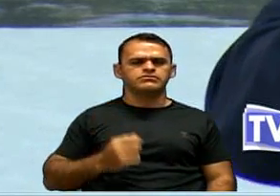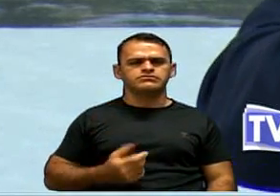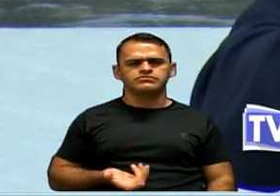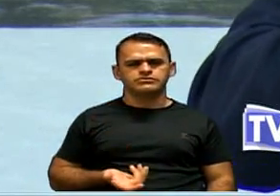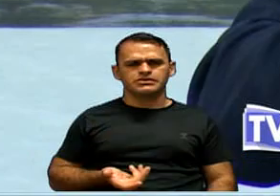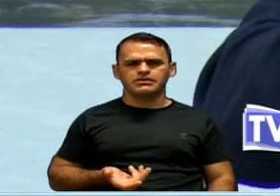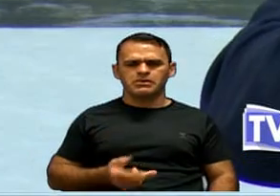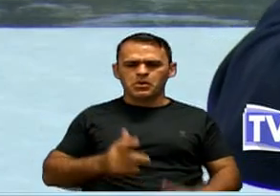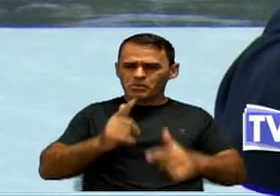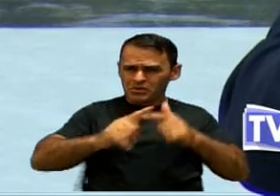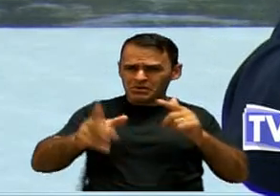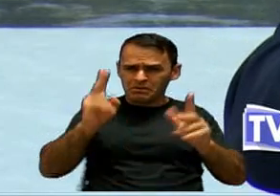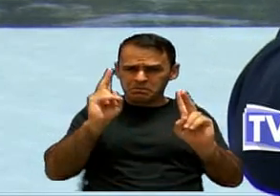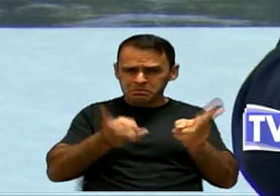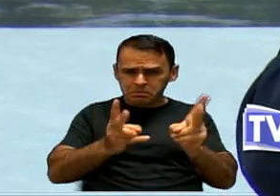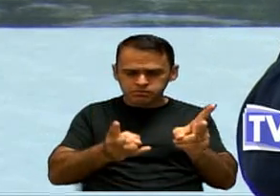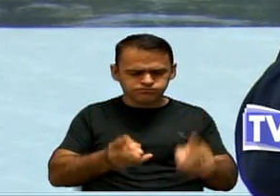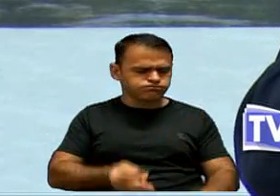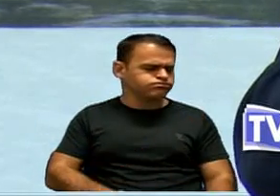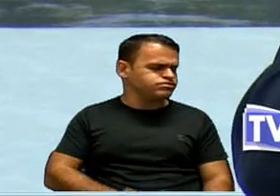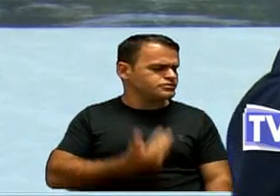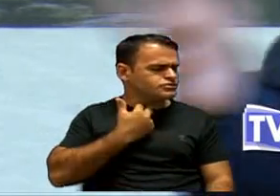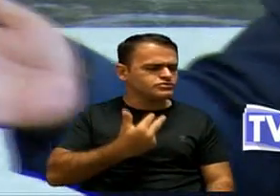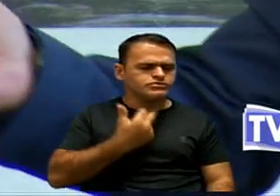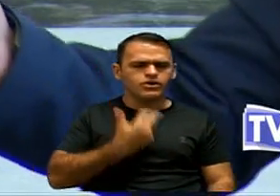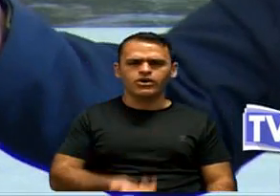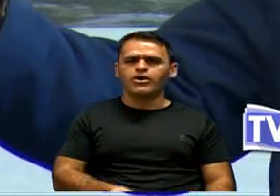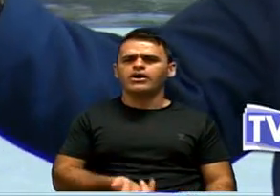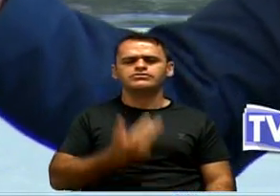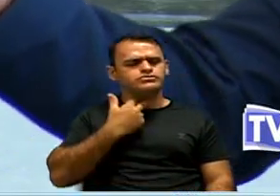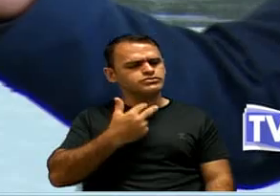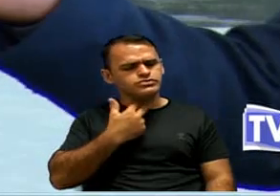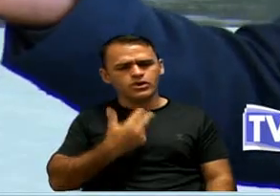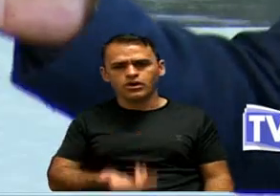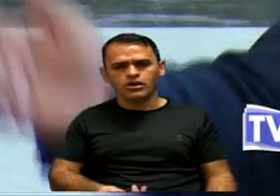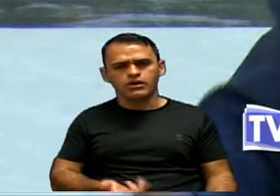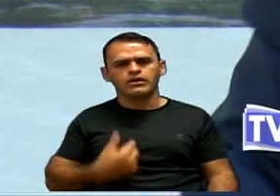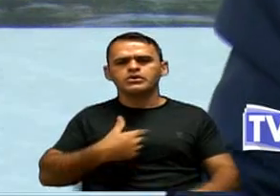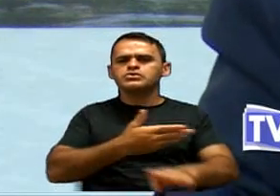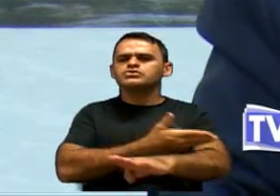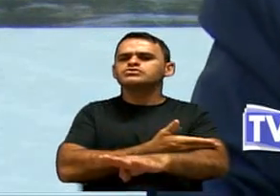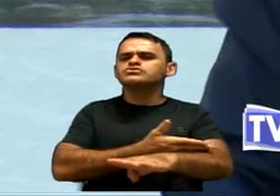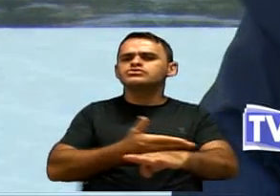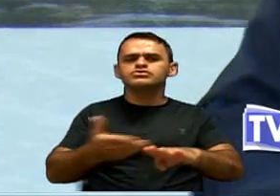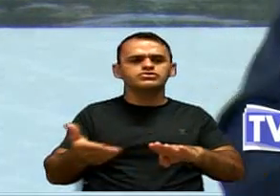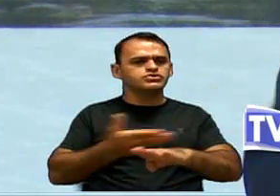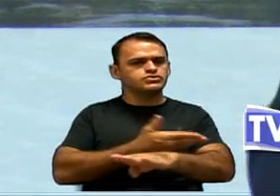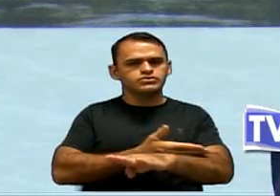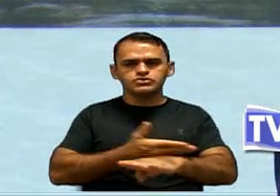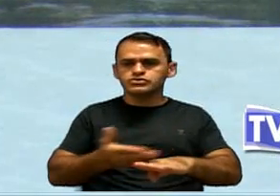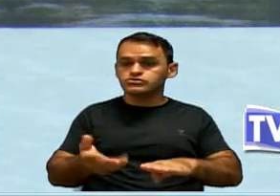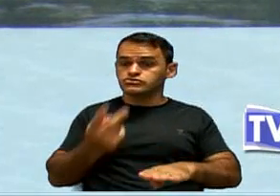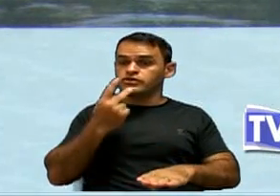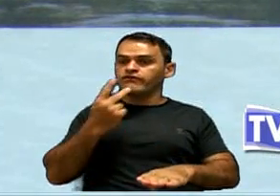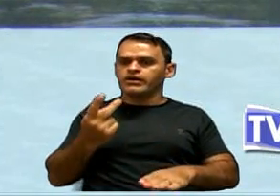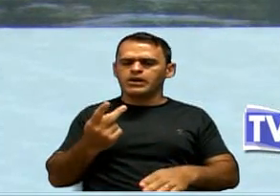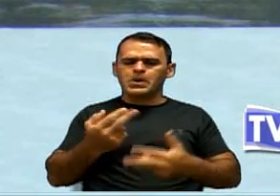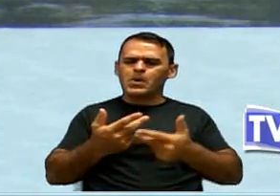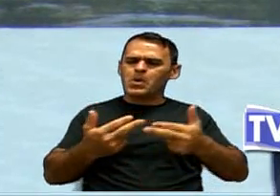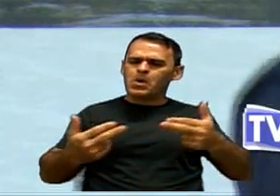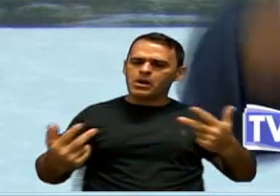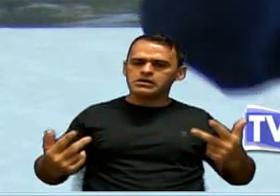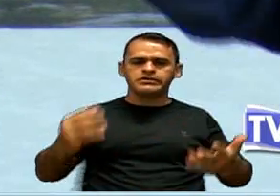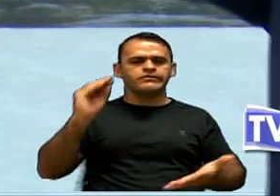pode continuar da forma que está indo em Sorocaba. Sorocaba, eu costumo dizer que é uma fartura, vereador Fernando